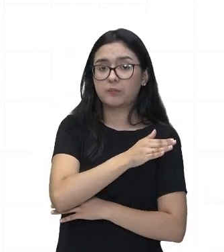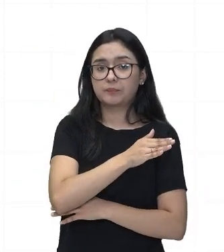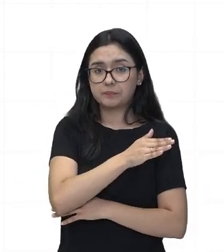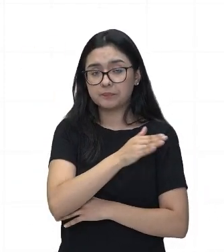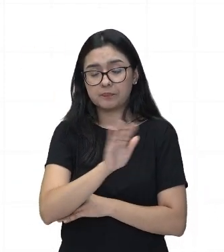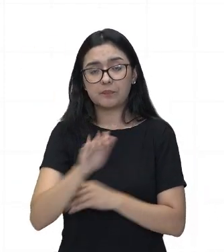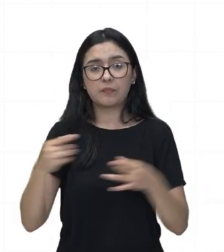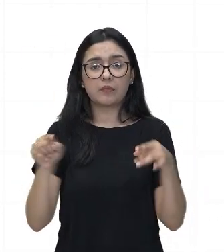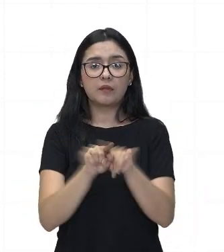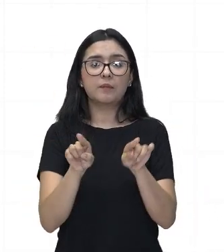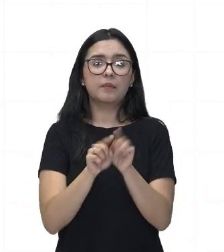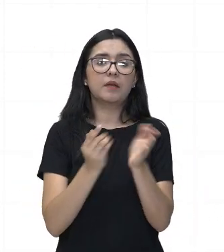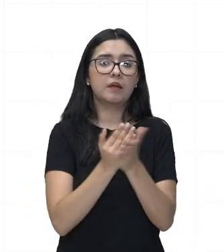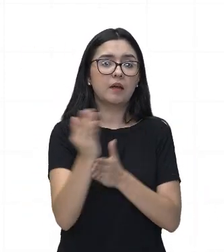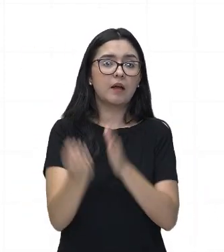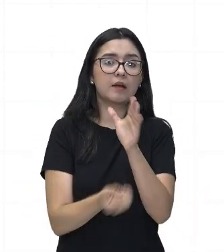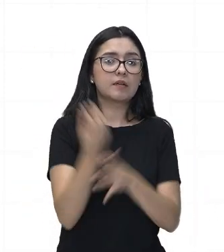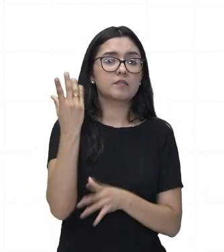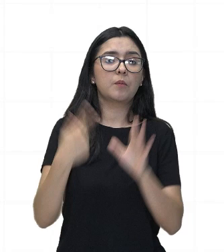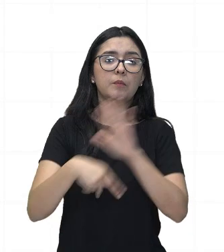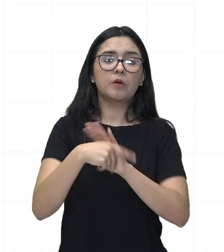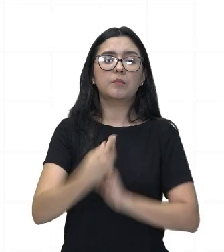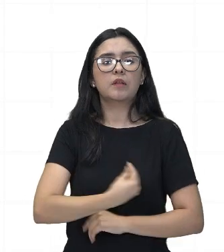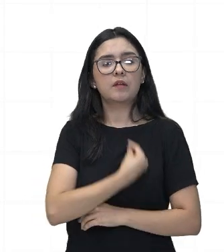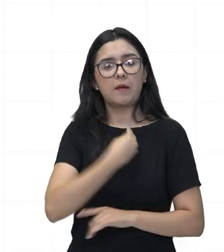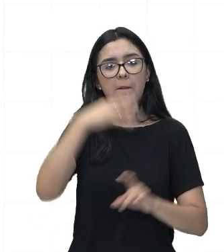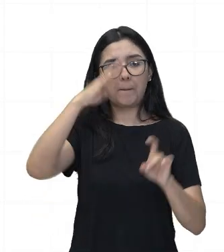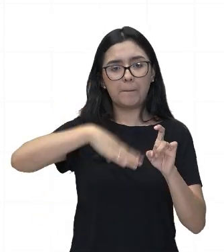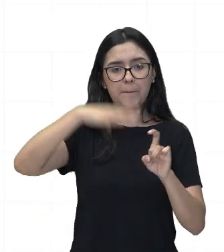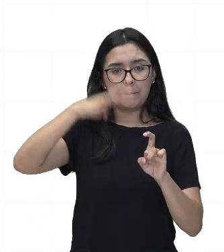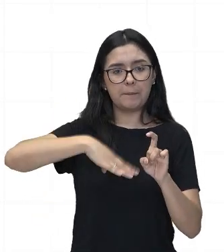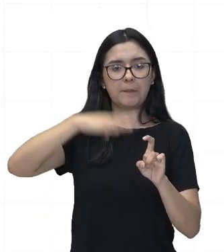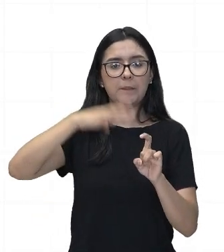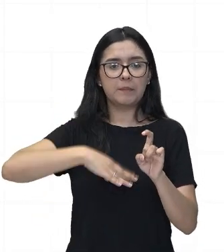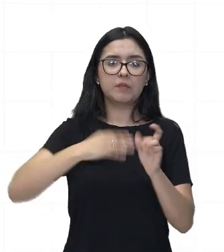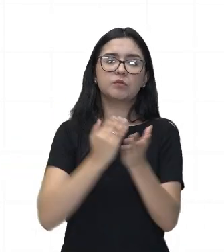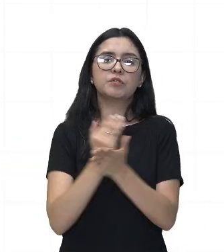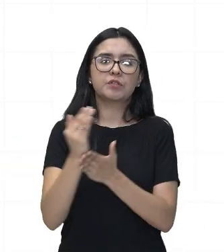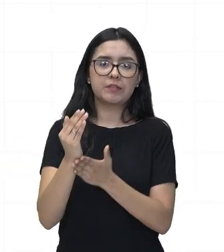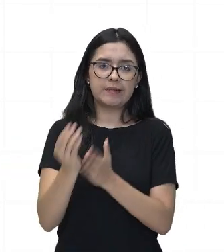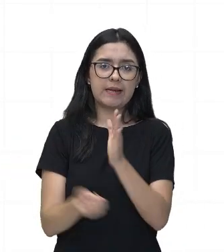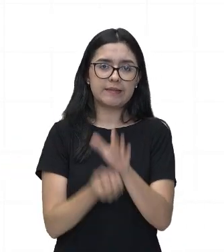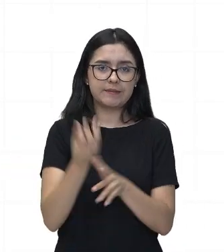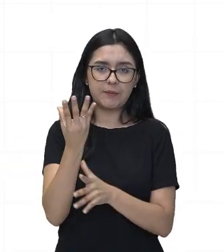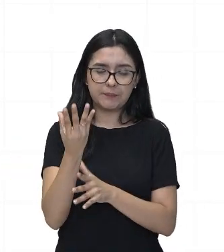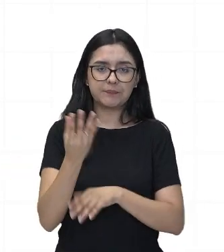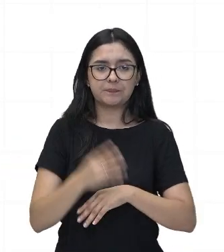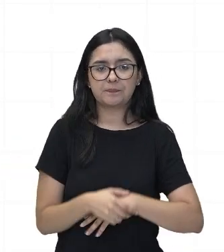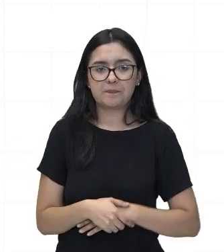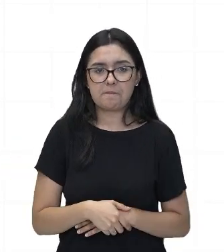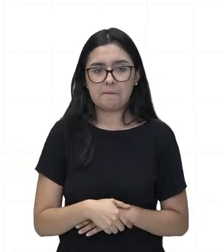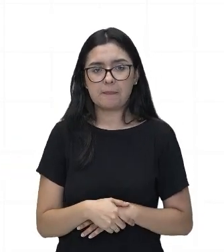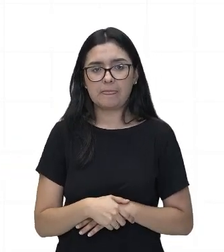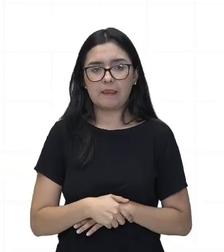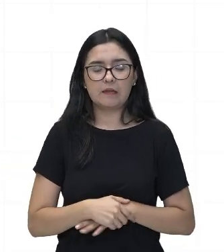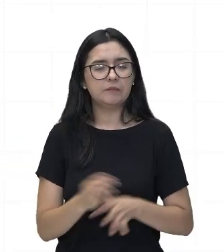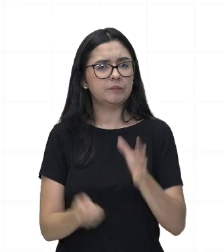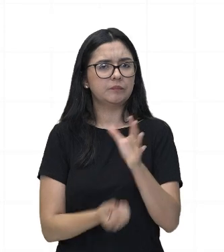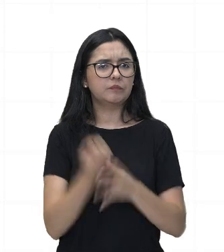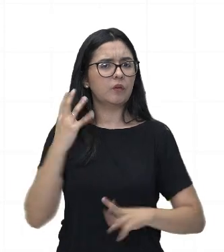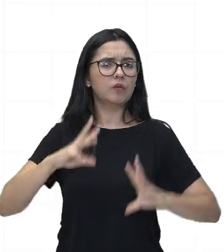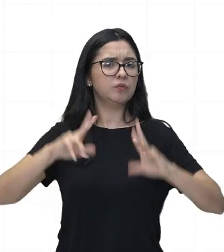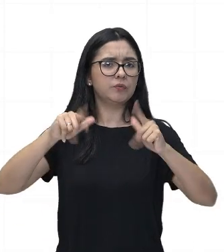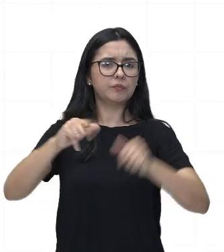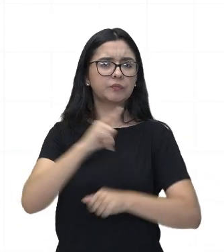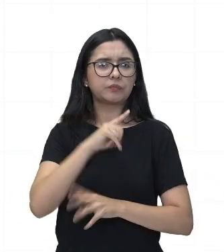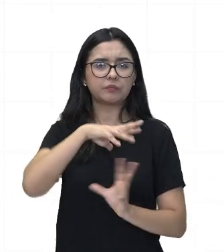né? A origem da vida, são chamados mitos de origem. Né? A origem de tudo que